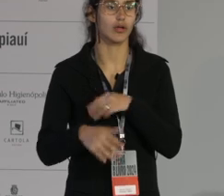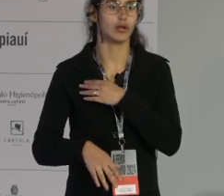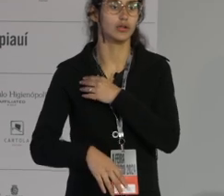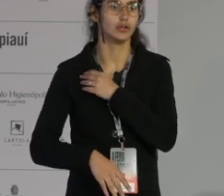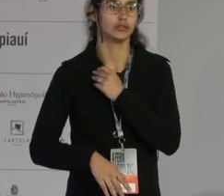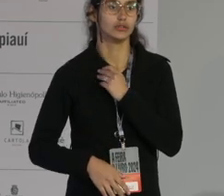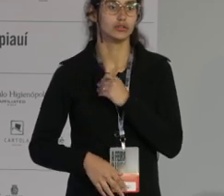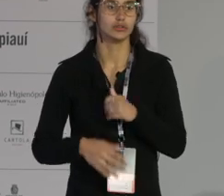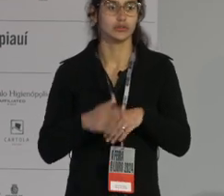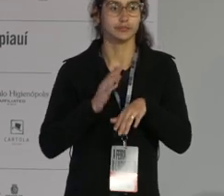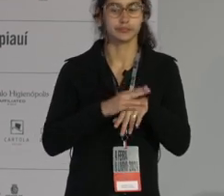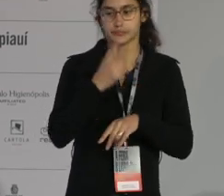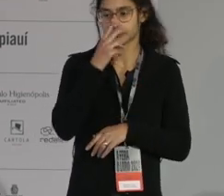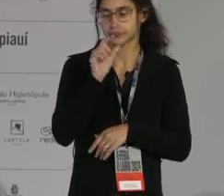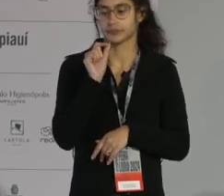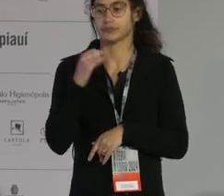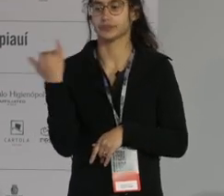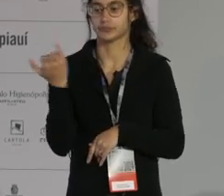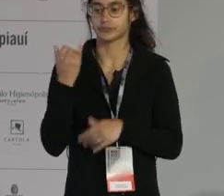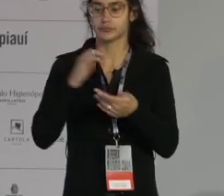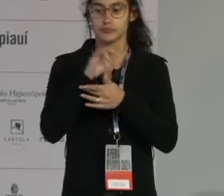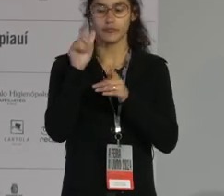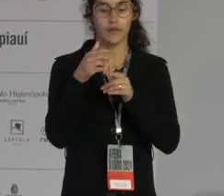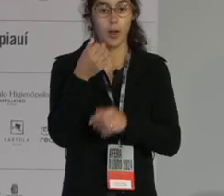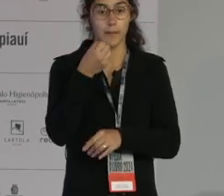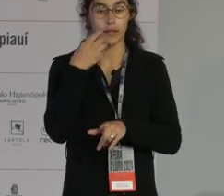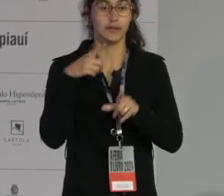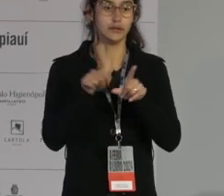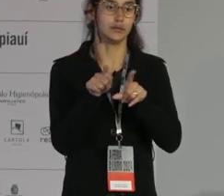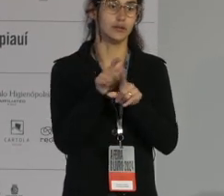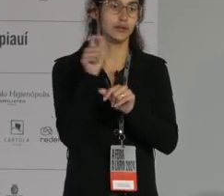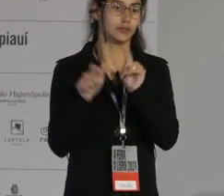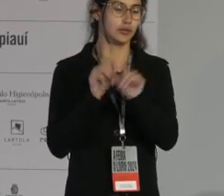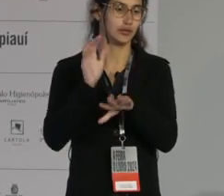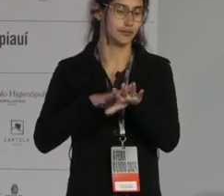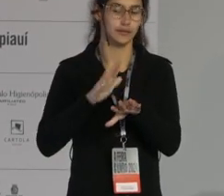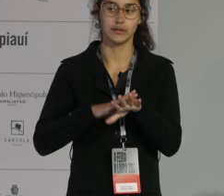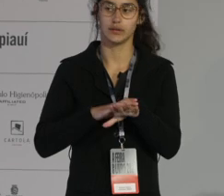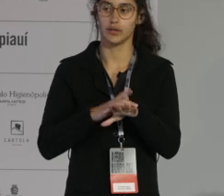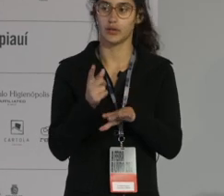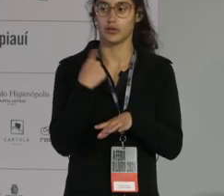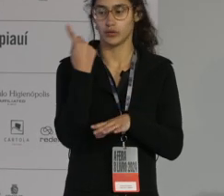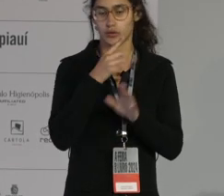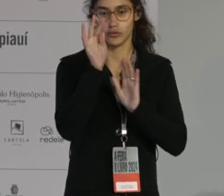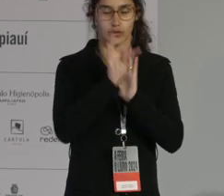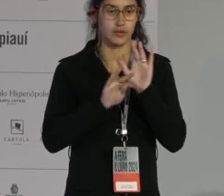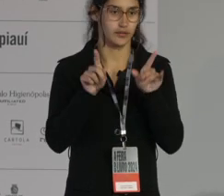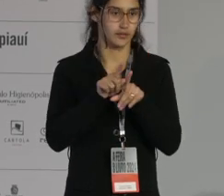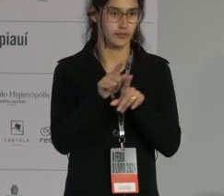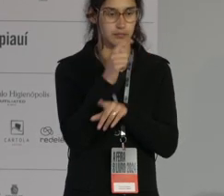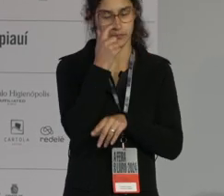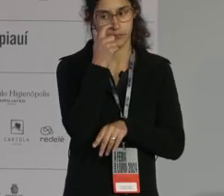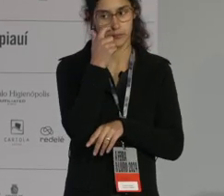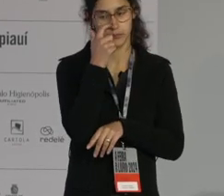que você faz, que eu acho que é isso. É muita generosidade das pessoas mexerem no nosso texto também.